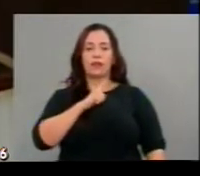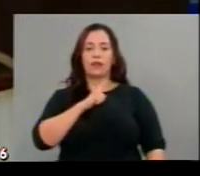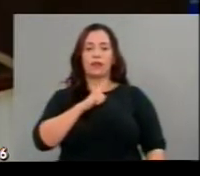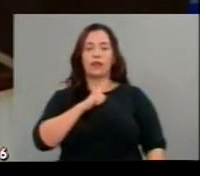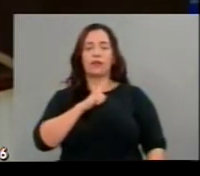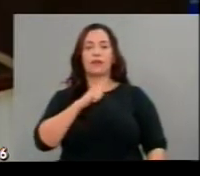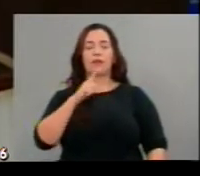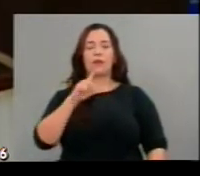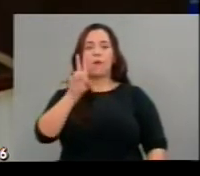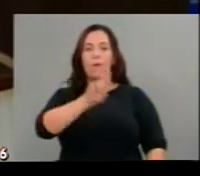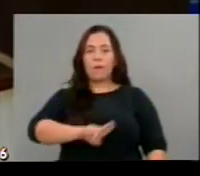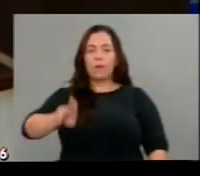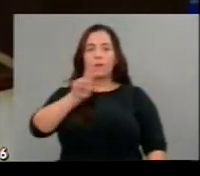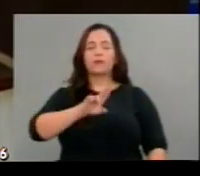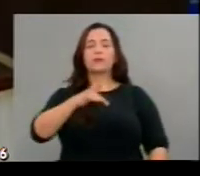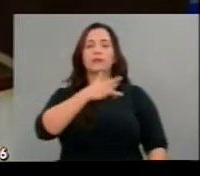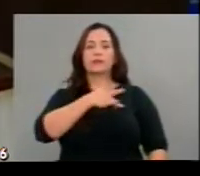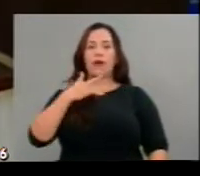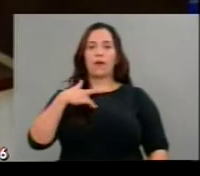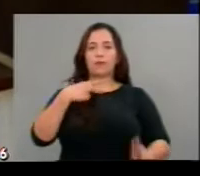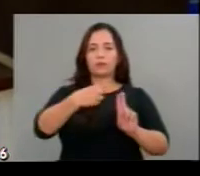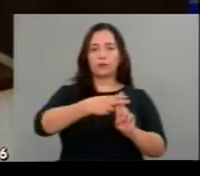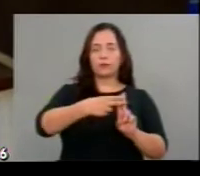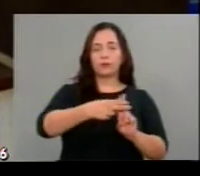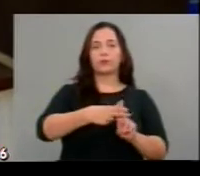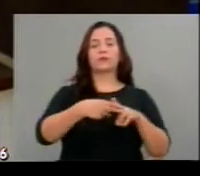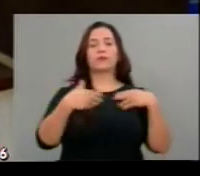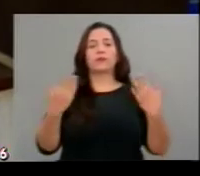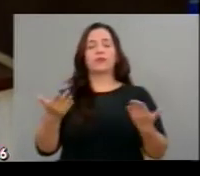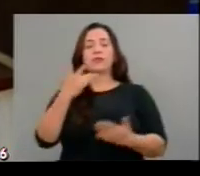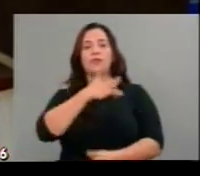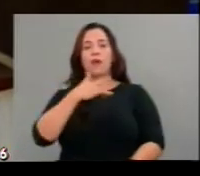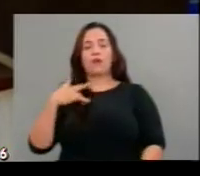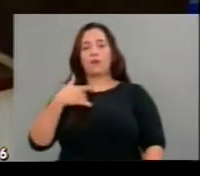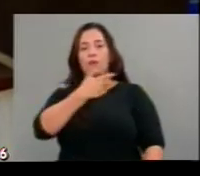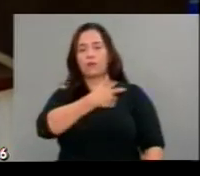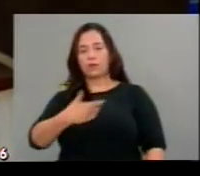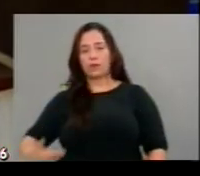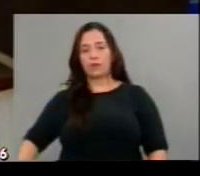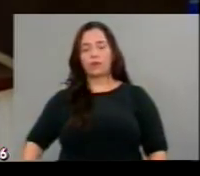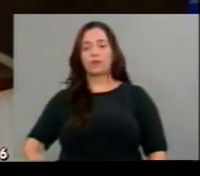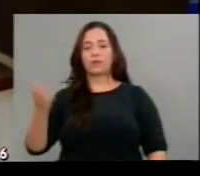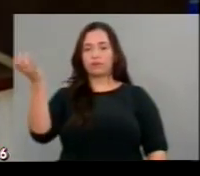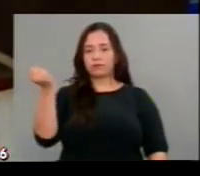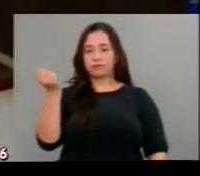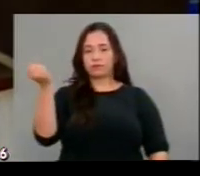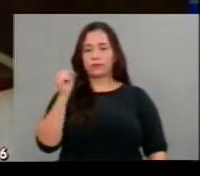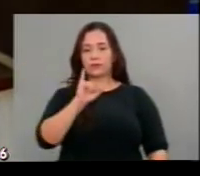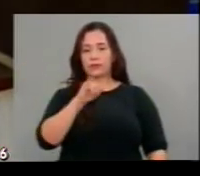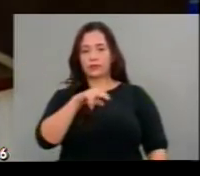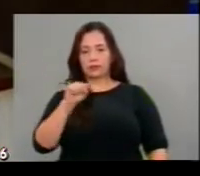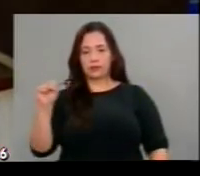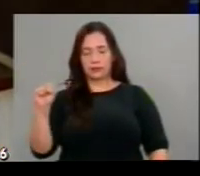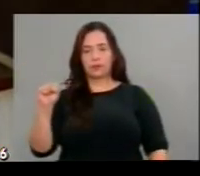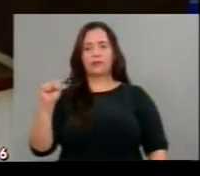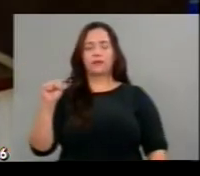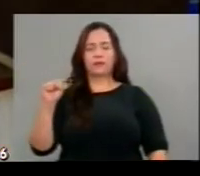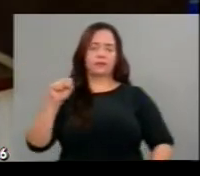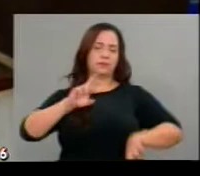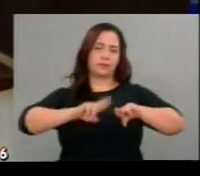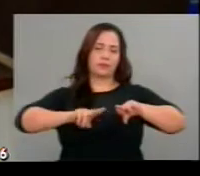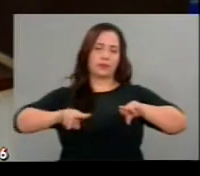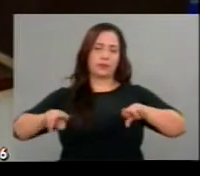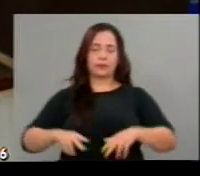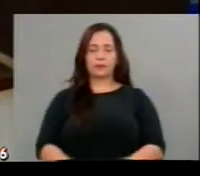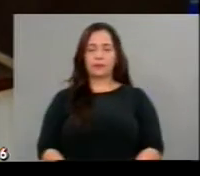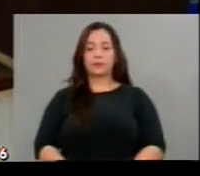de saúde, da educação pública, da previdência, da assistência social.